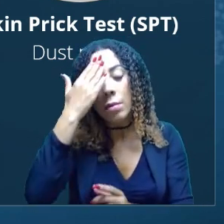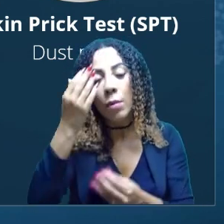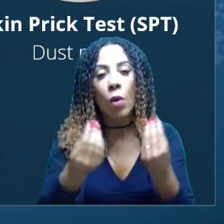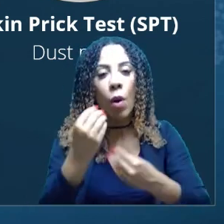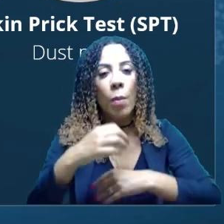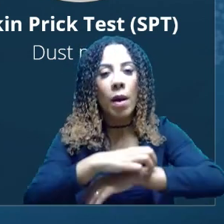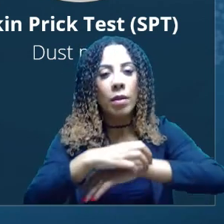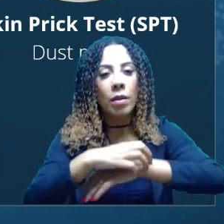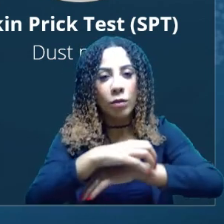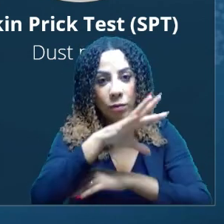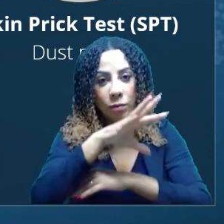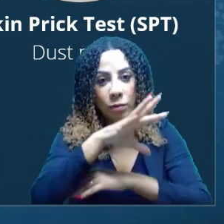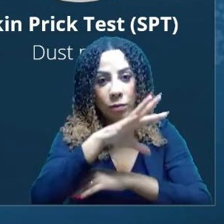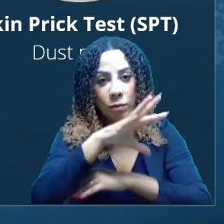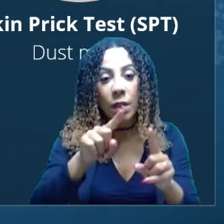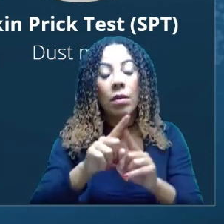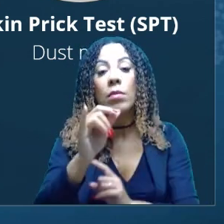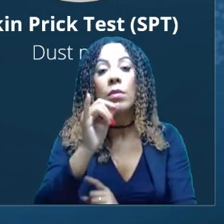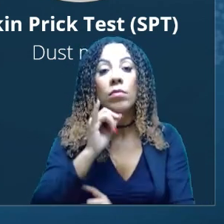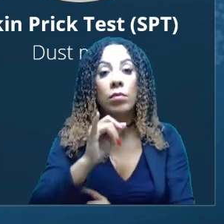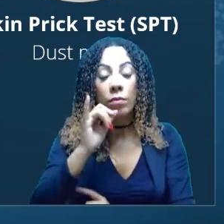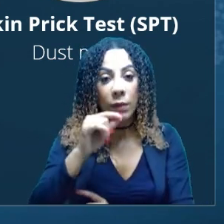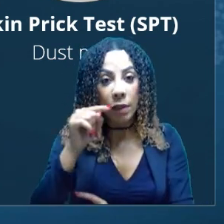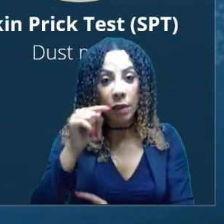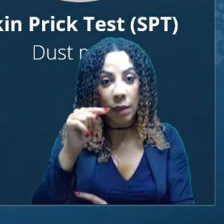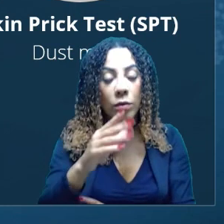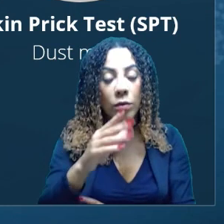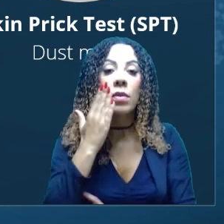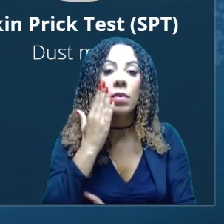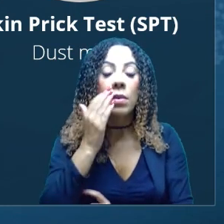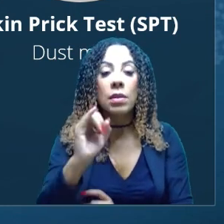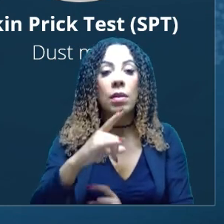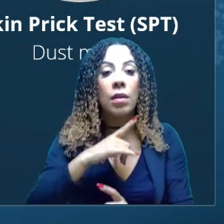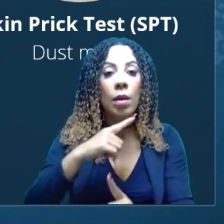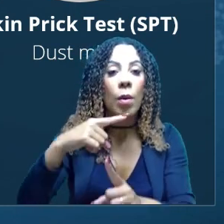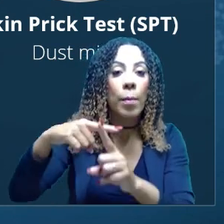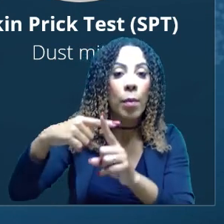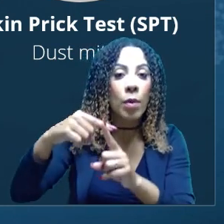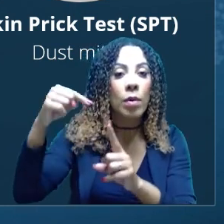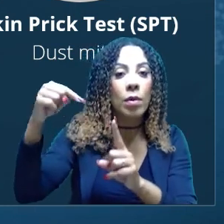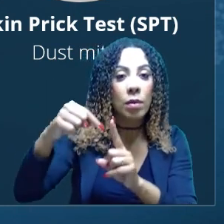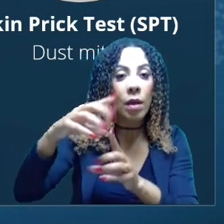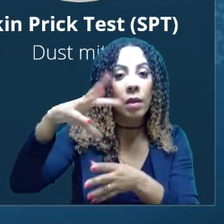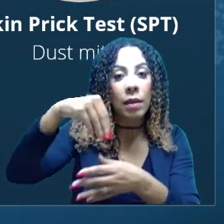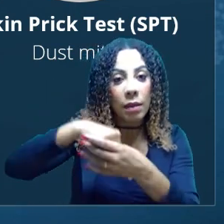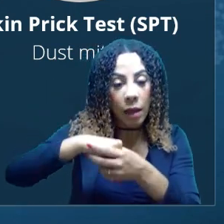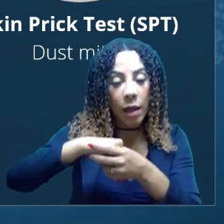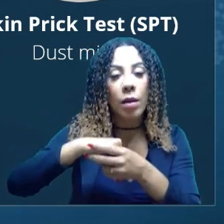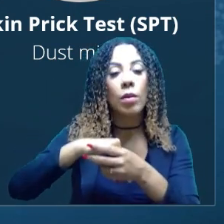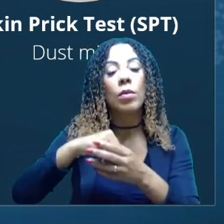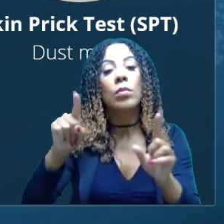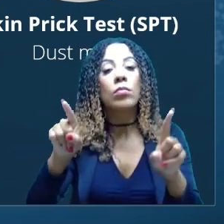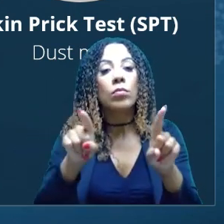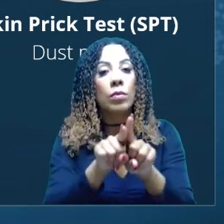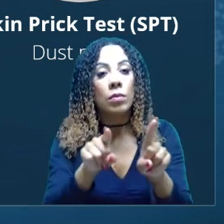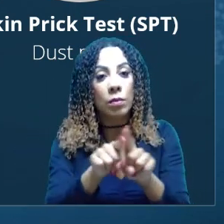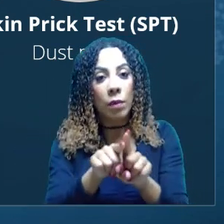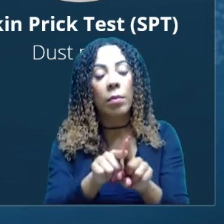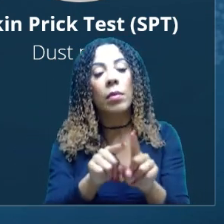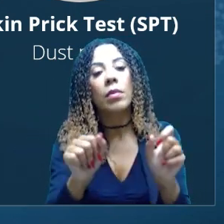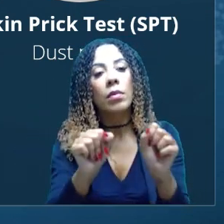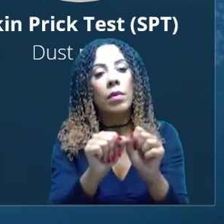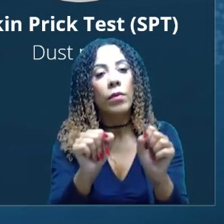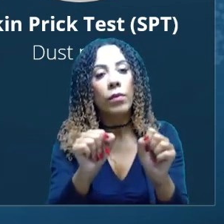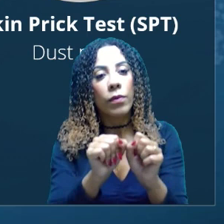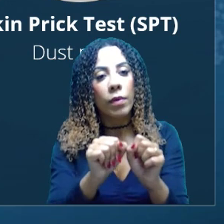Prick Test também foi realizado para testar a positividade desses ácaros domiciliar. E também foi realizado a